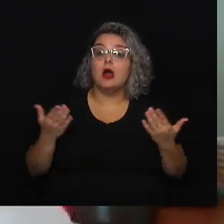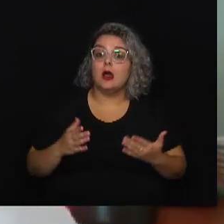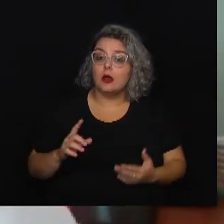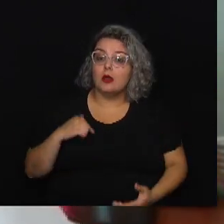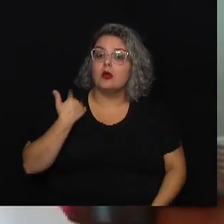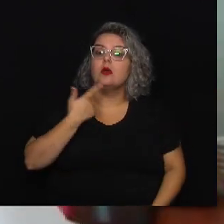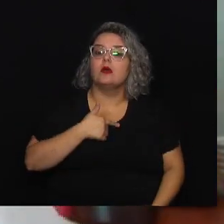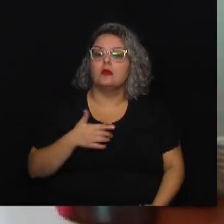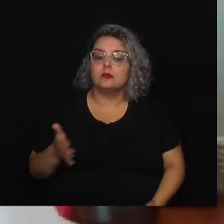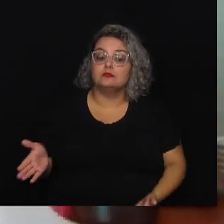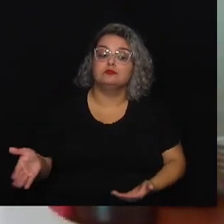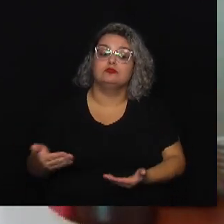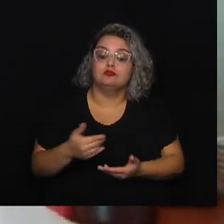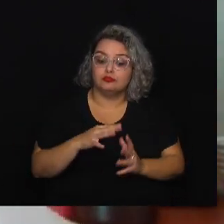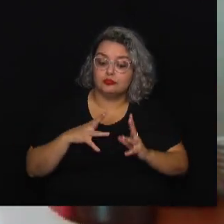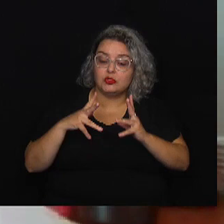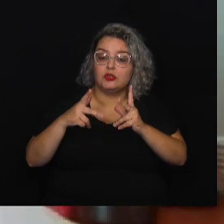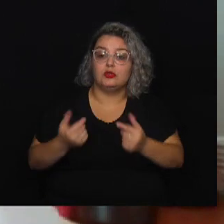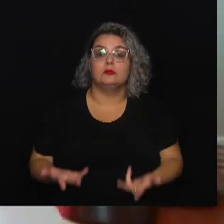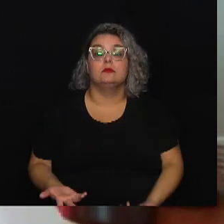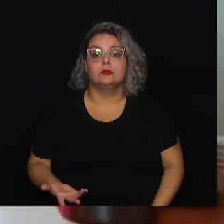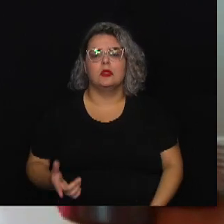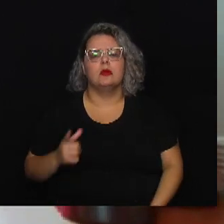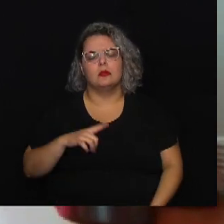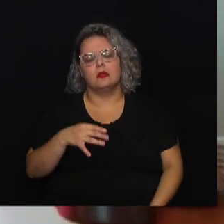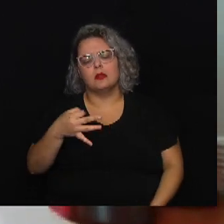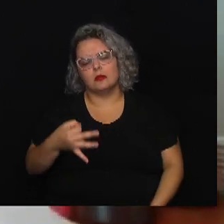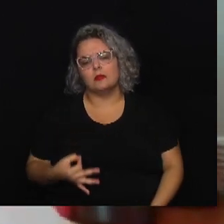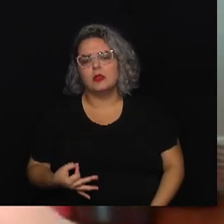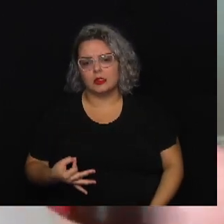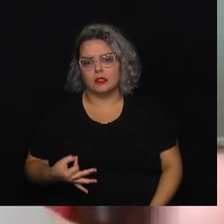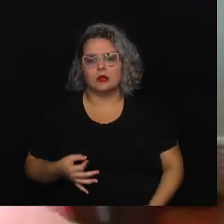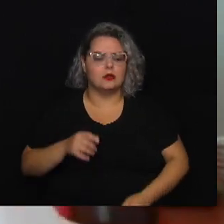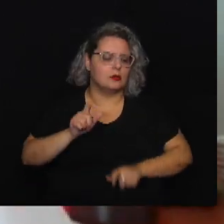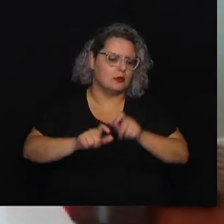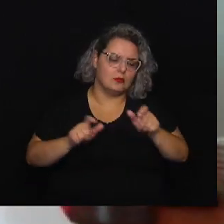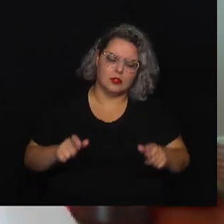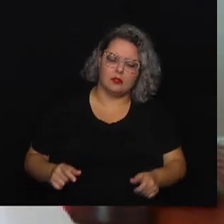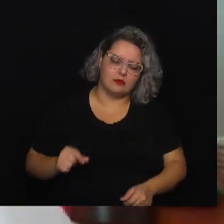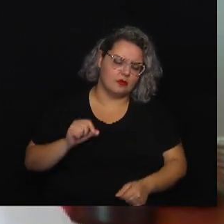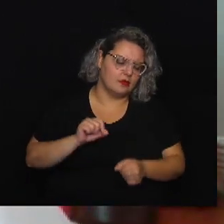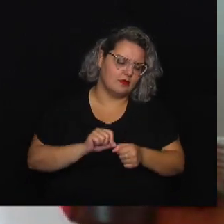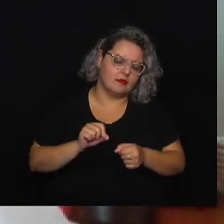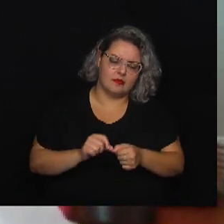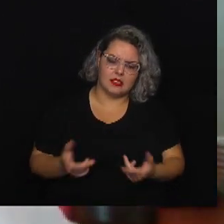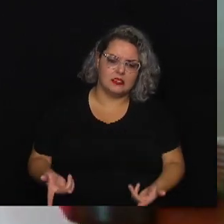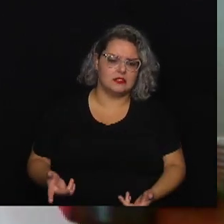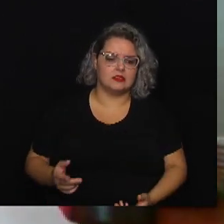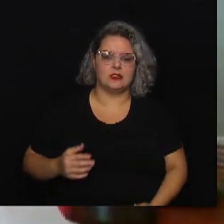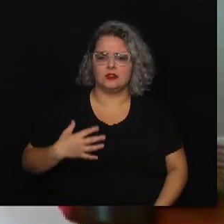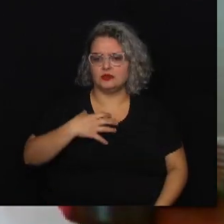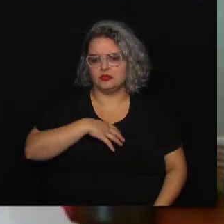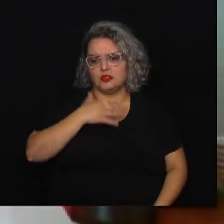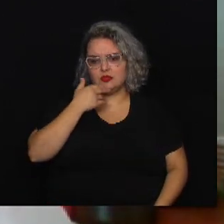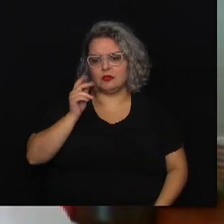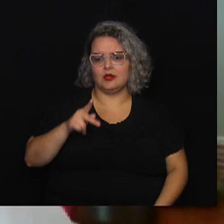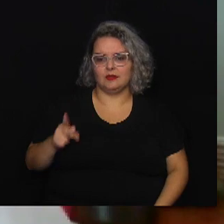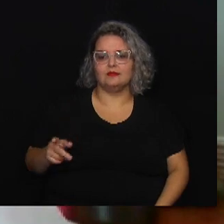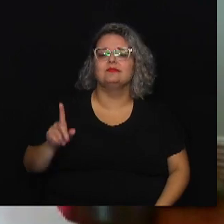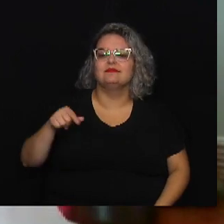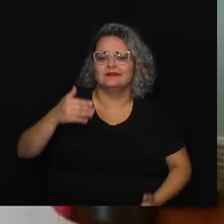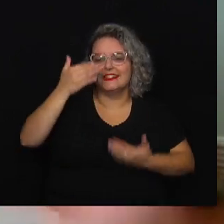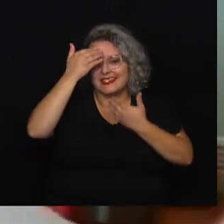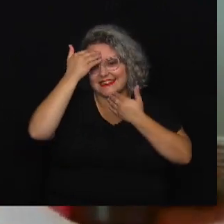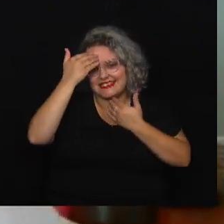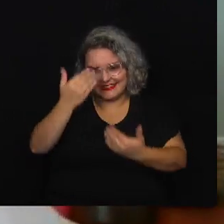os caquinhos, e eu tenho certeza que o professor vai fazer isso do melhor jeito possível. É isso, eu